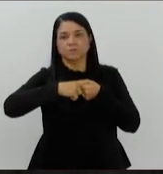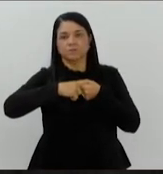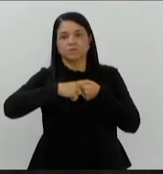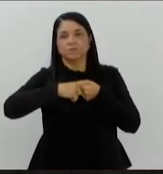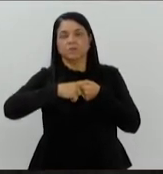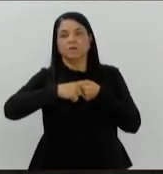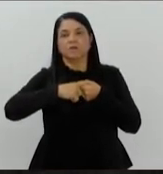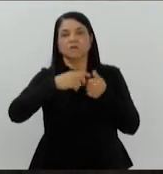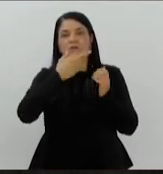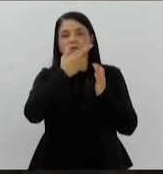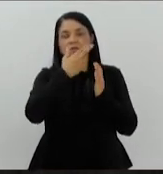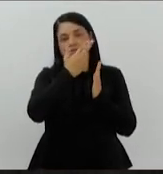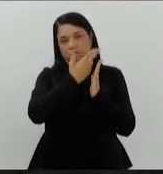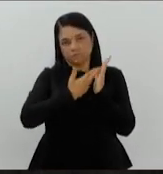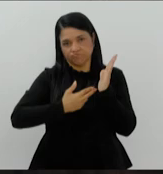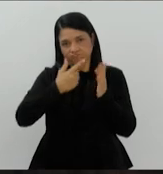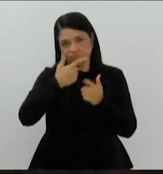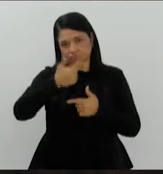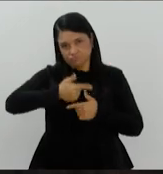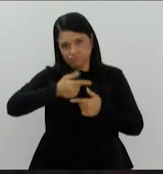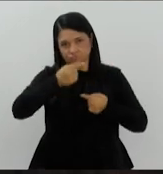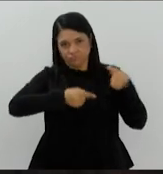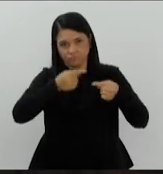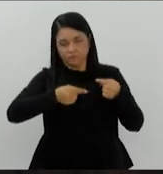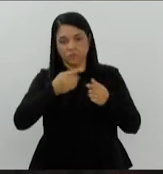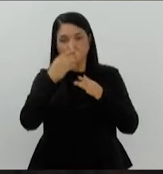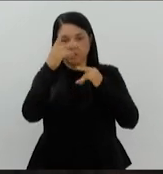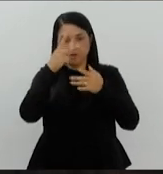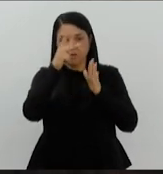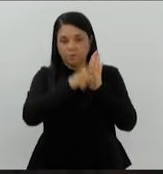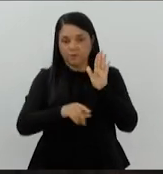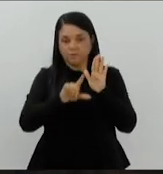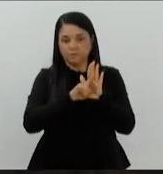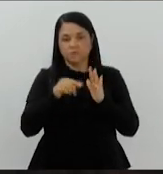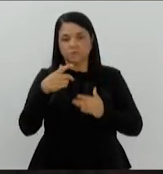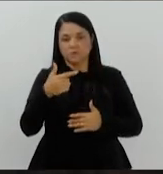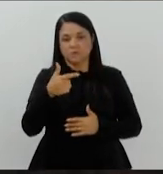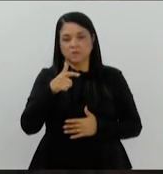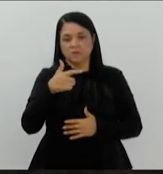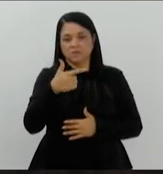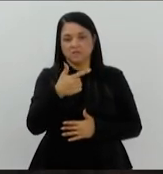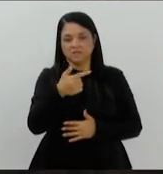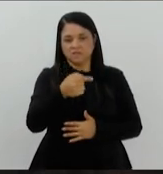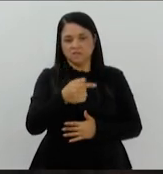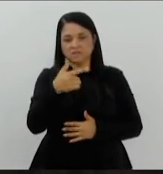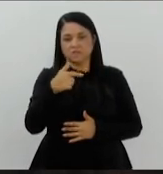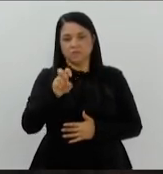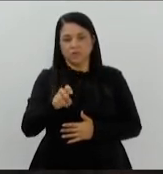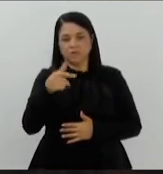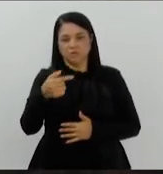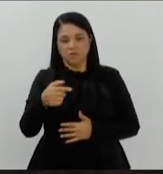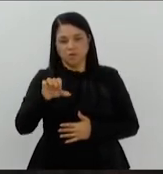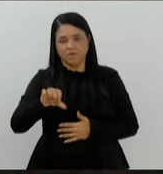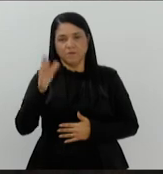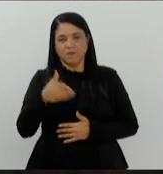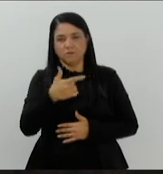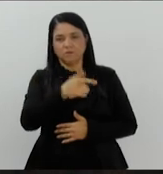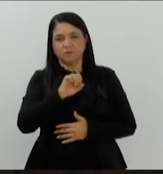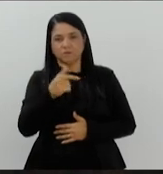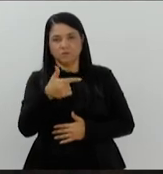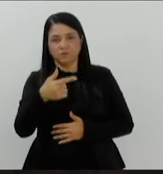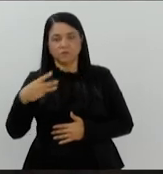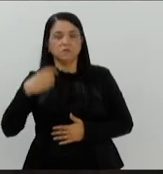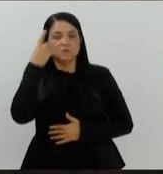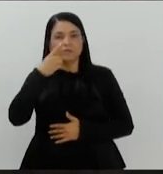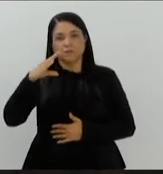na redação do vencido. Anuncio o projeto de lei número 459 de 2023, de autoria da deputada Carla Machado, que